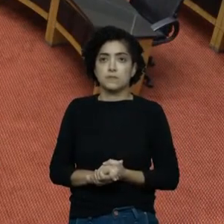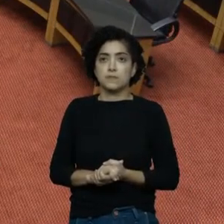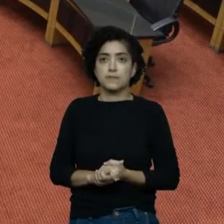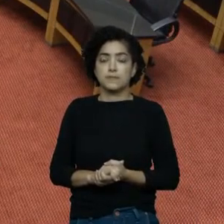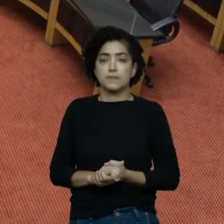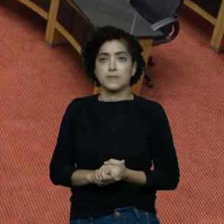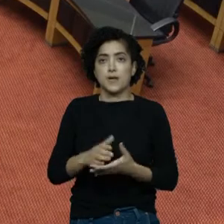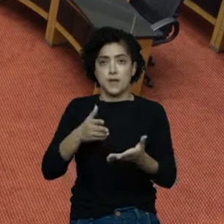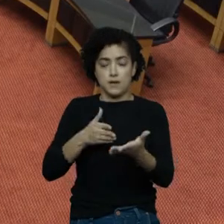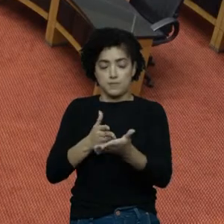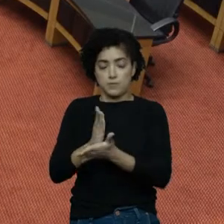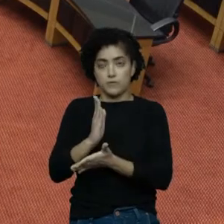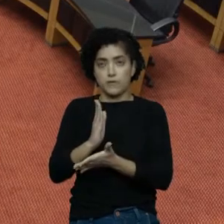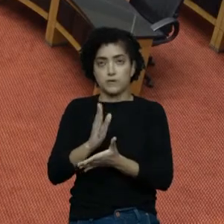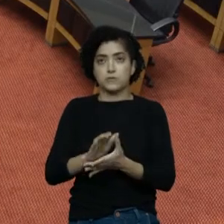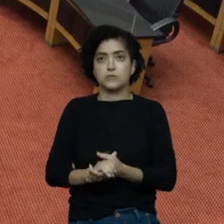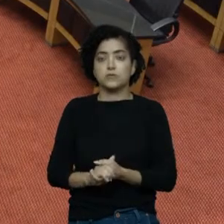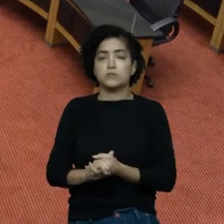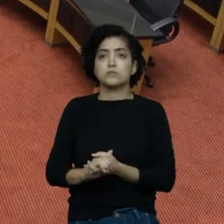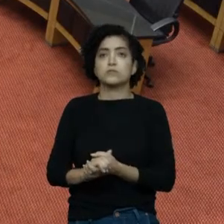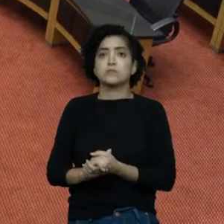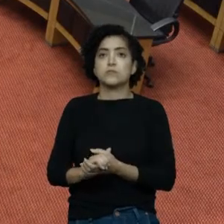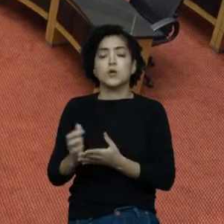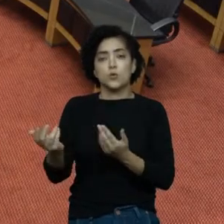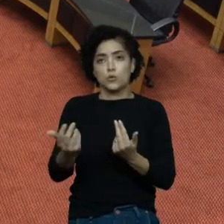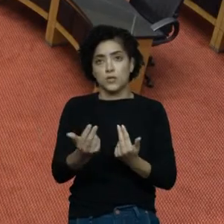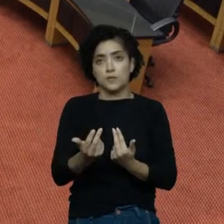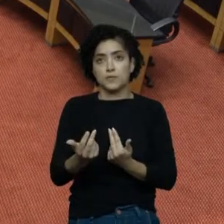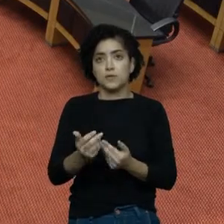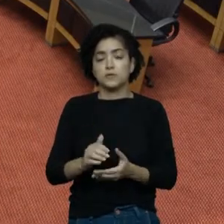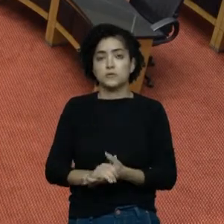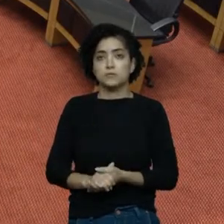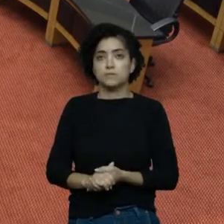e aprovado por unanimidade